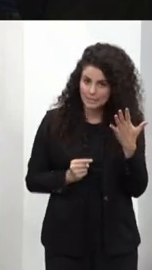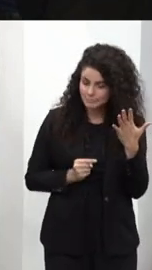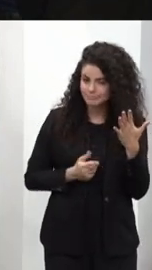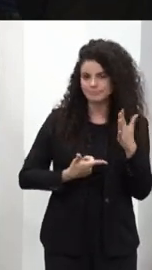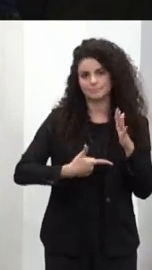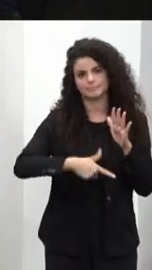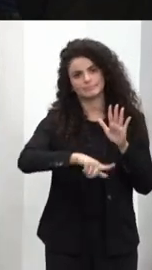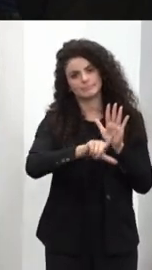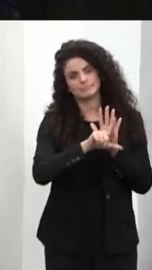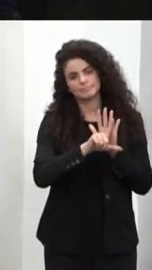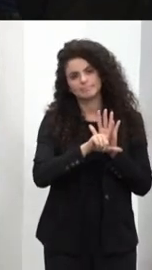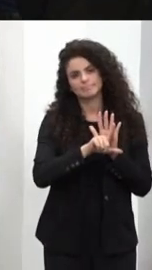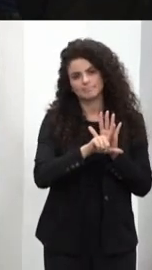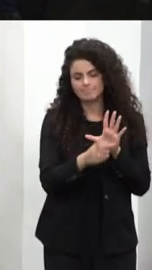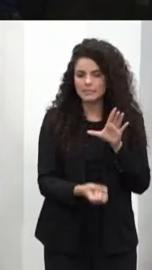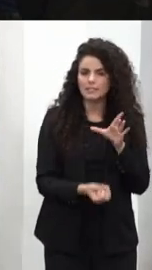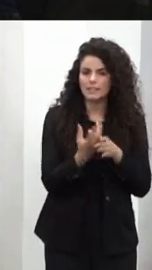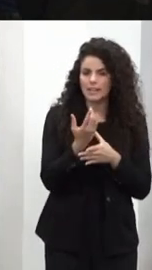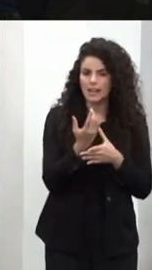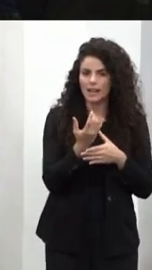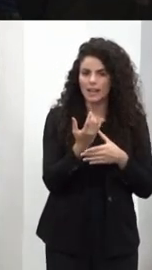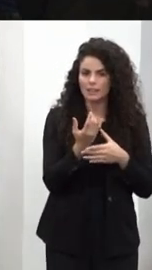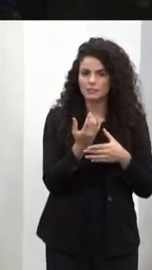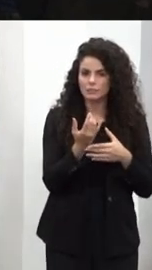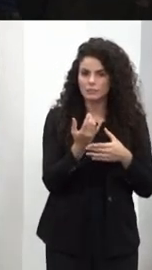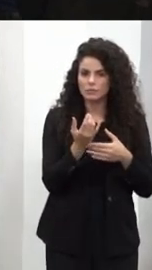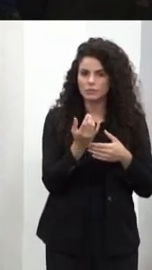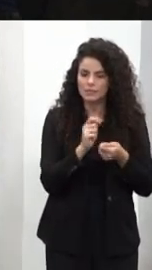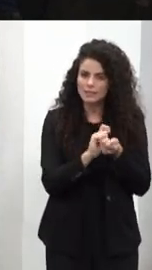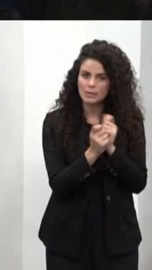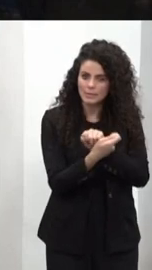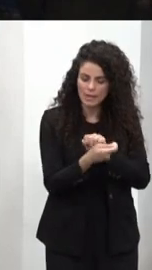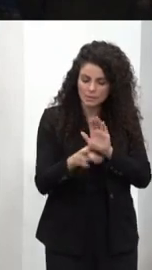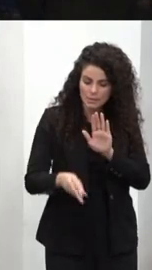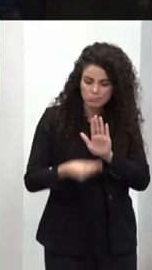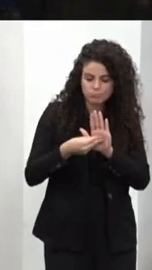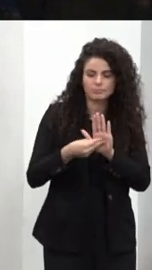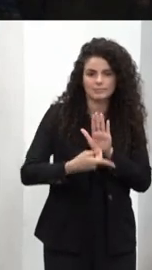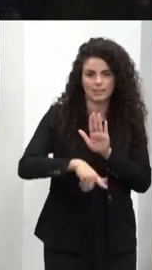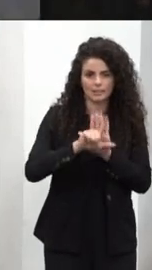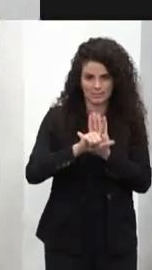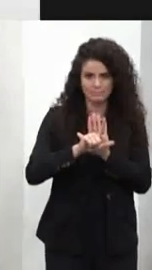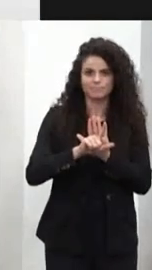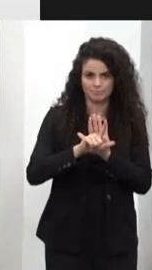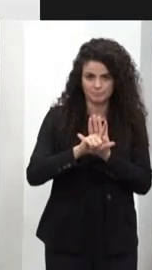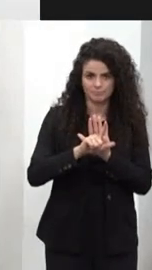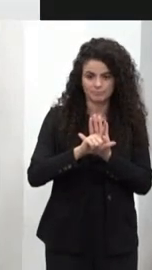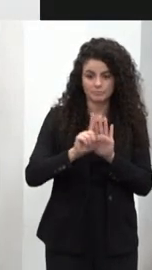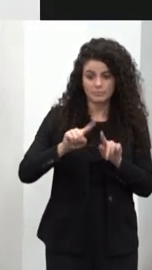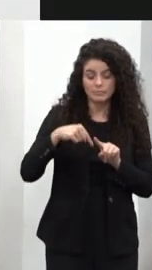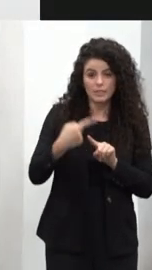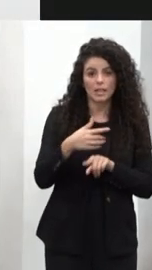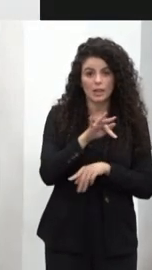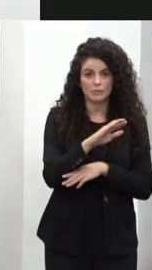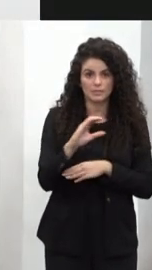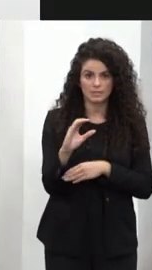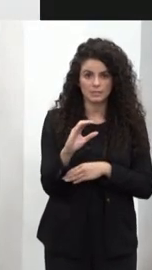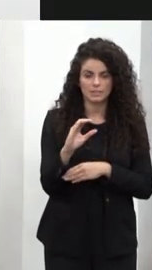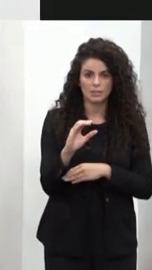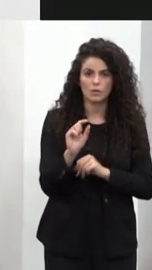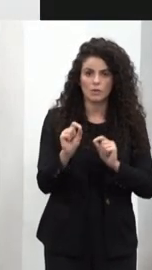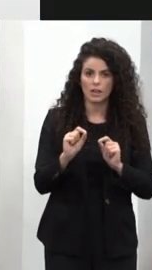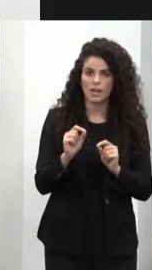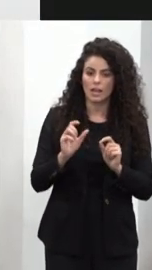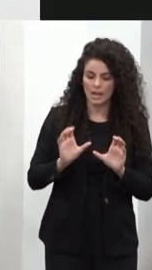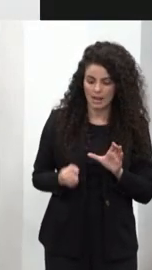digamos assim criados e articulados por Santa Catarina para que fossem incluídos na lei depois a FCC constitui um grupo de trabalho isso já com